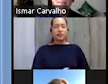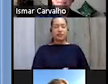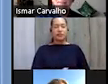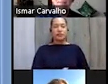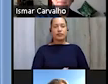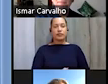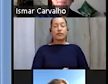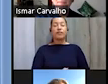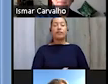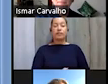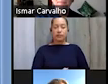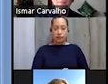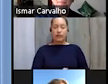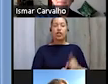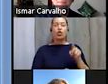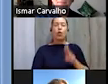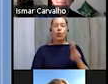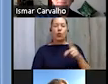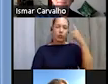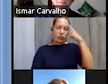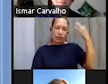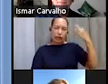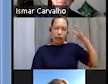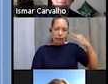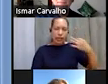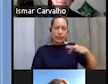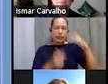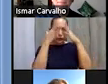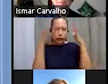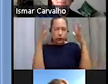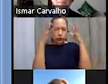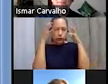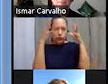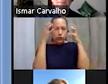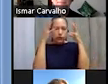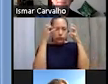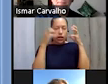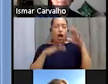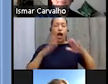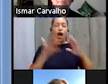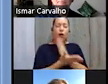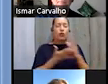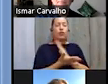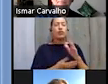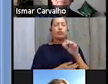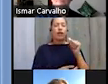Inclusive, se usa para dor de cabeça, enxaqueca, alguns para asma também. É